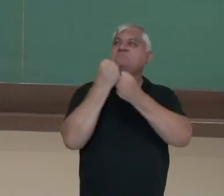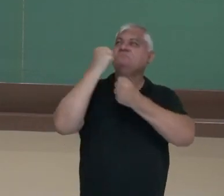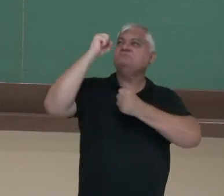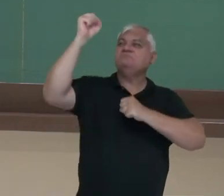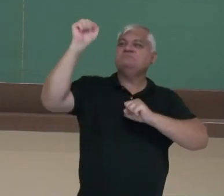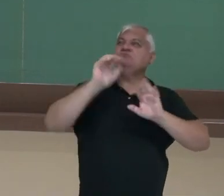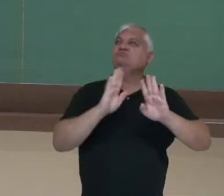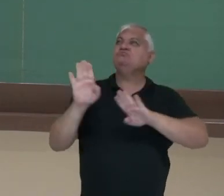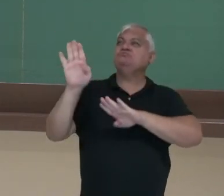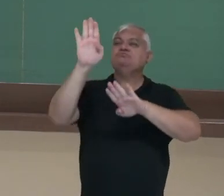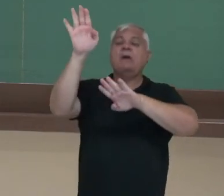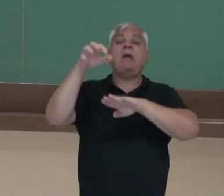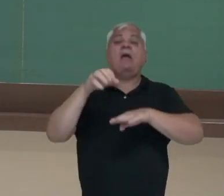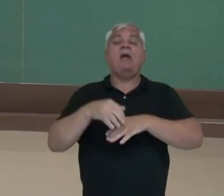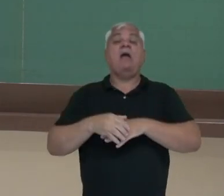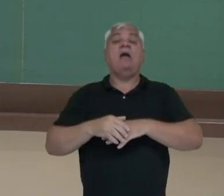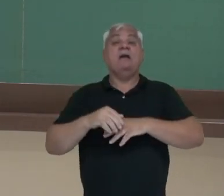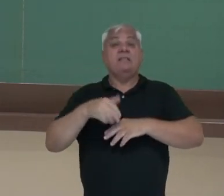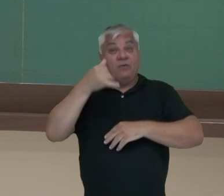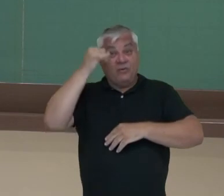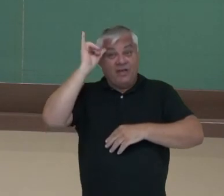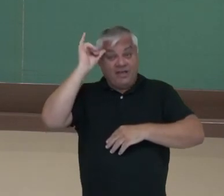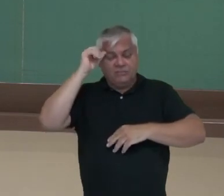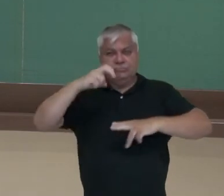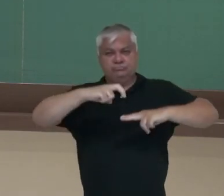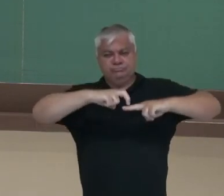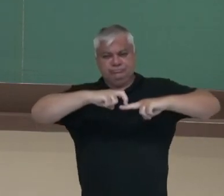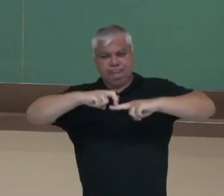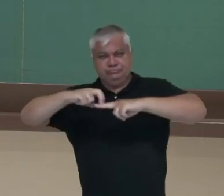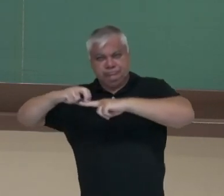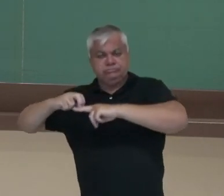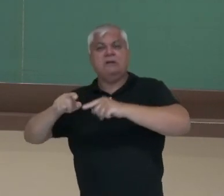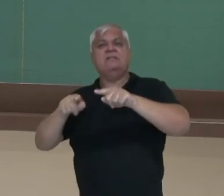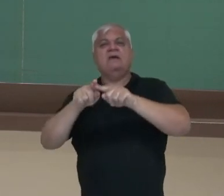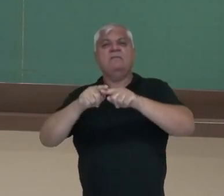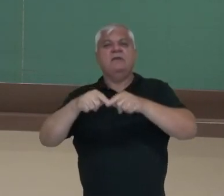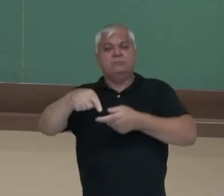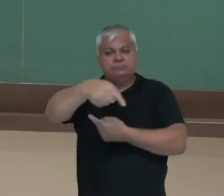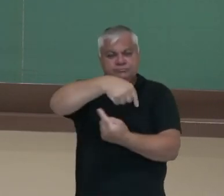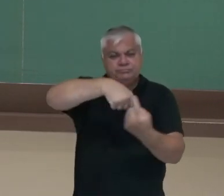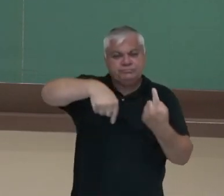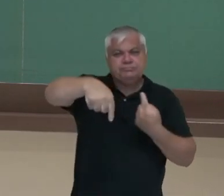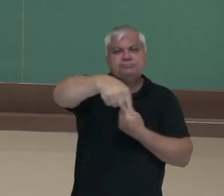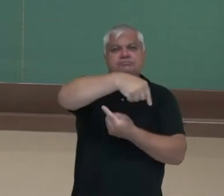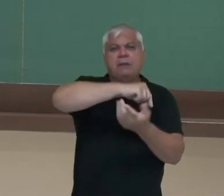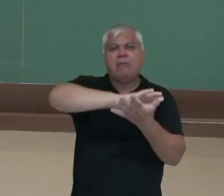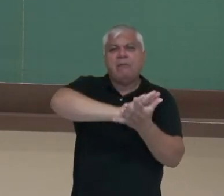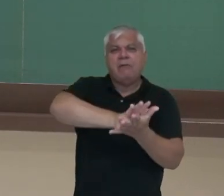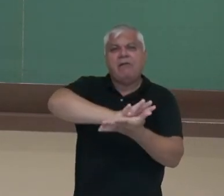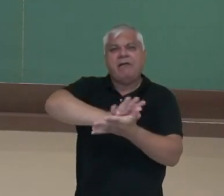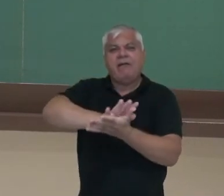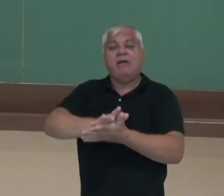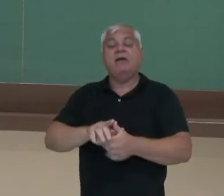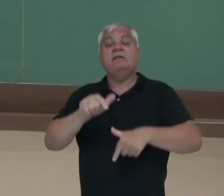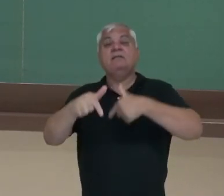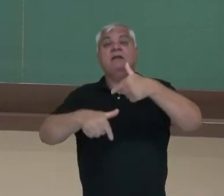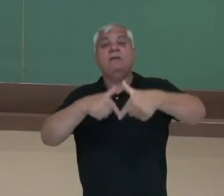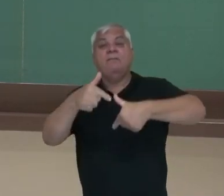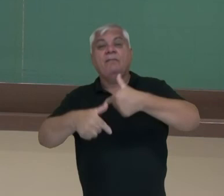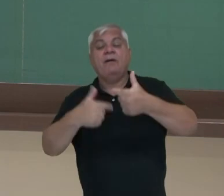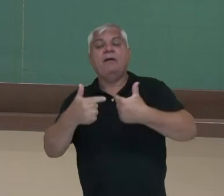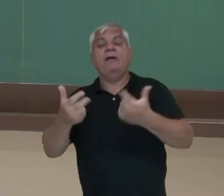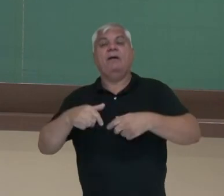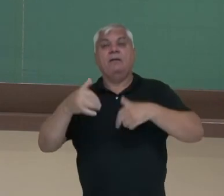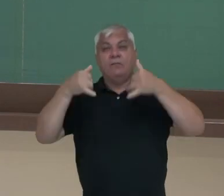meio de transporte, força motriz para a cana-de-açúcar, ali para as máquinas, né, da moenda. Desenvolvimento da pecuária. Pecuária